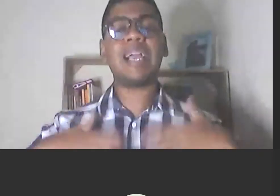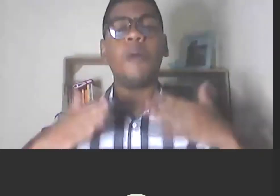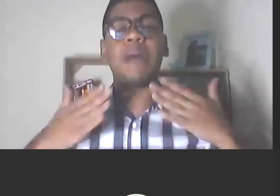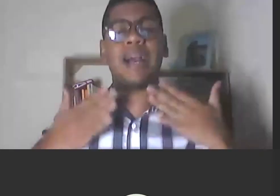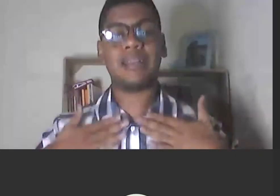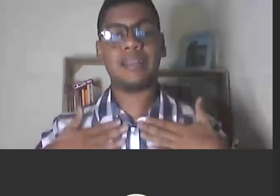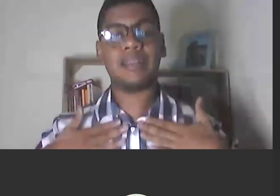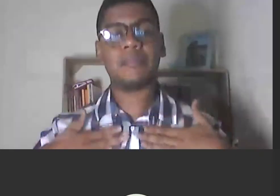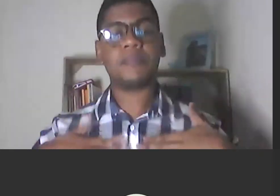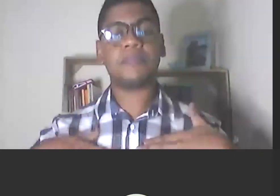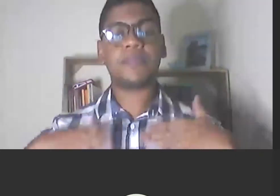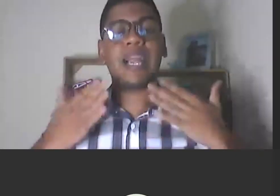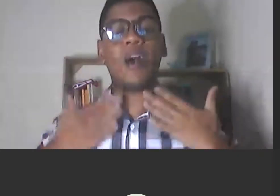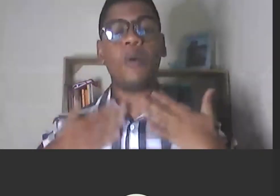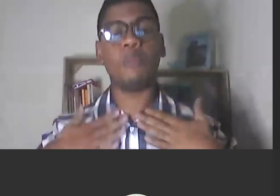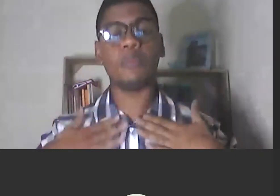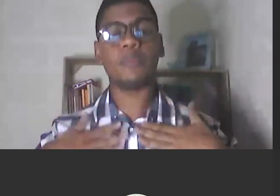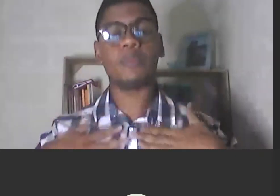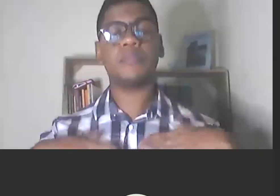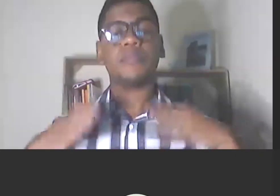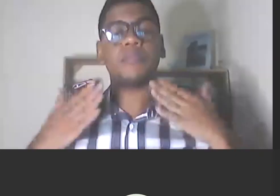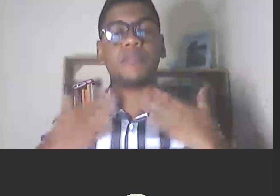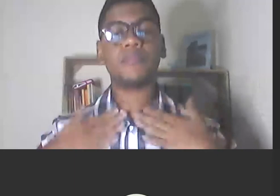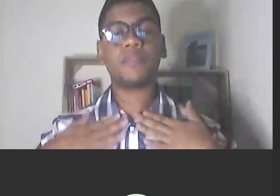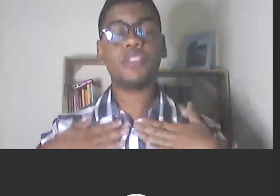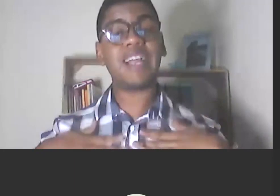baixo. Acalmar. Calmo.